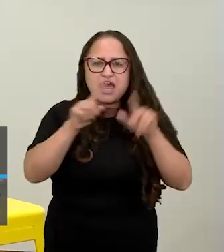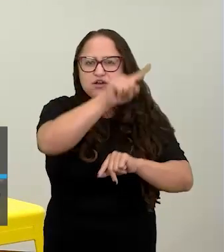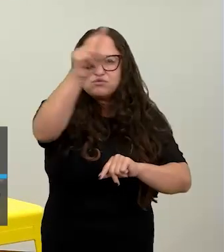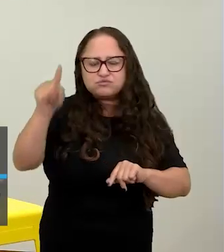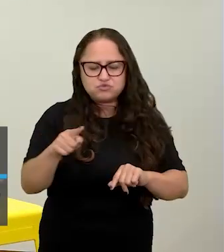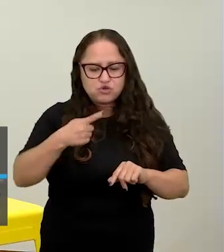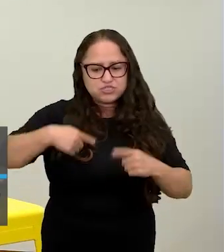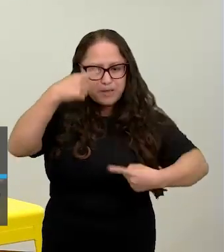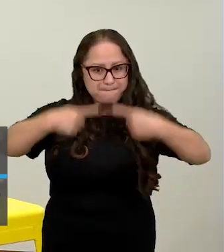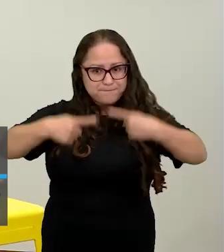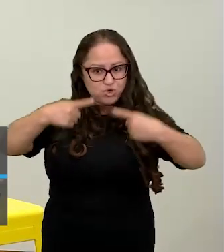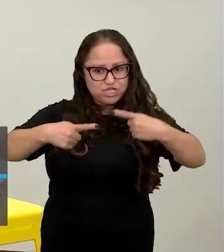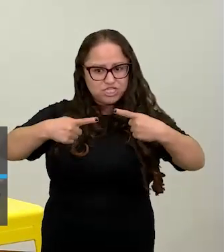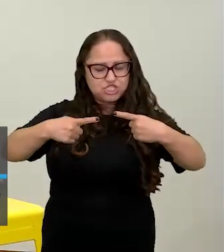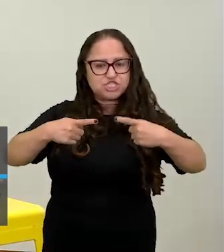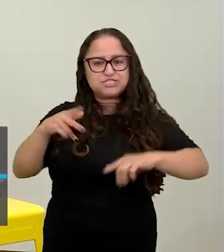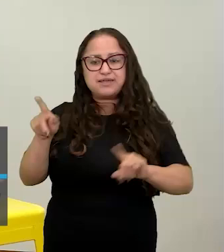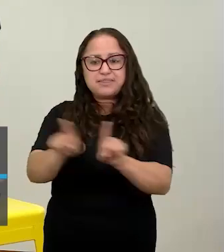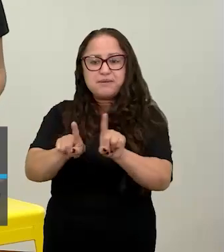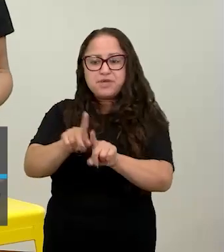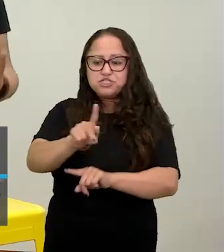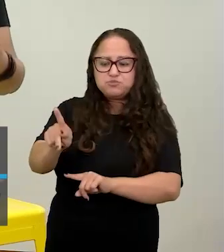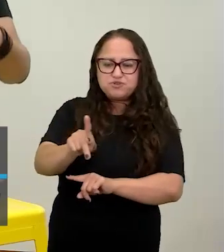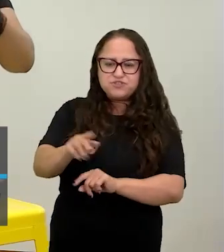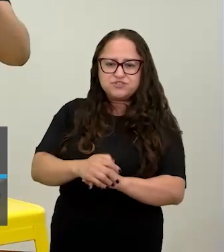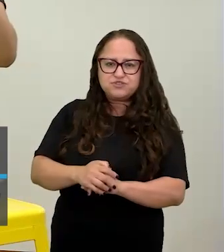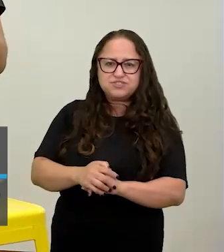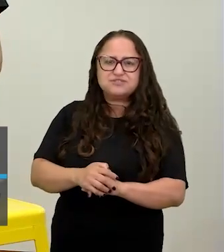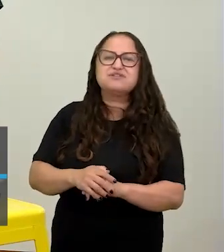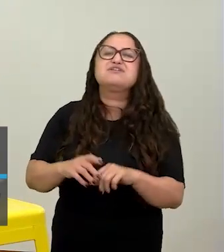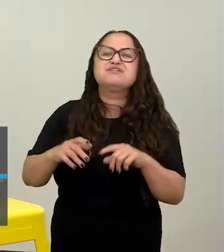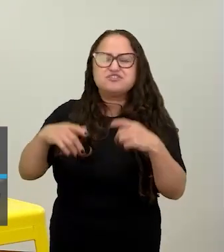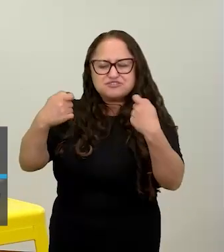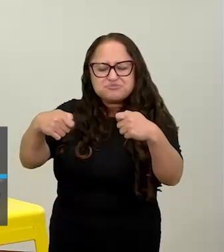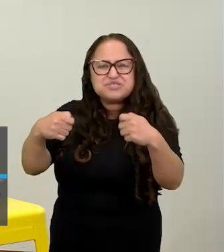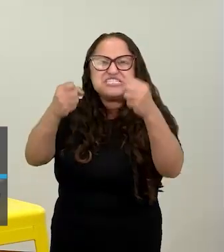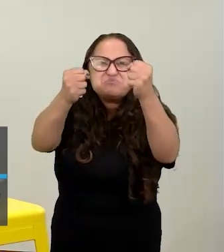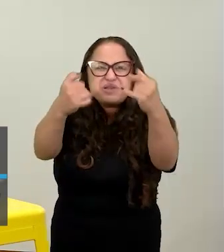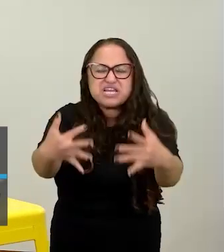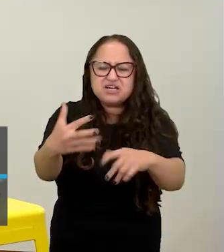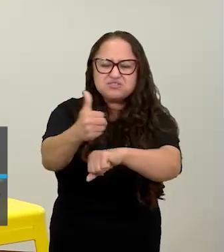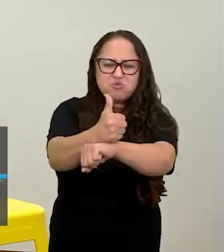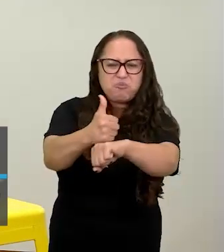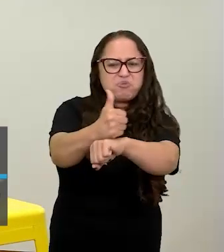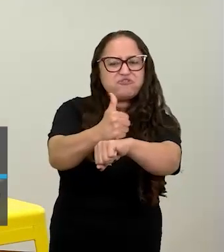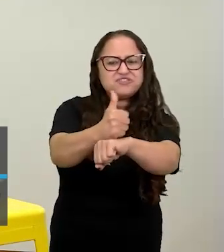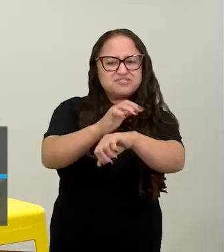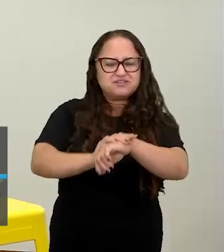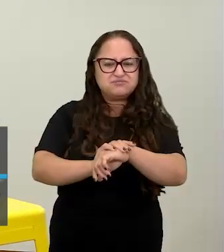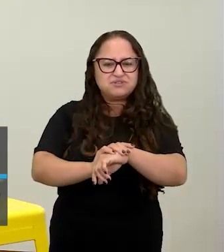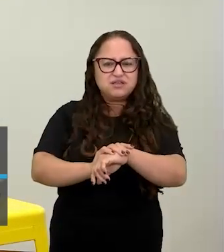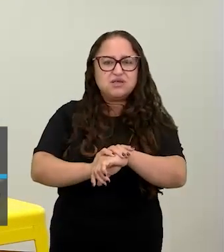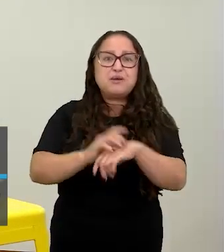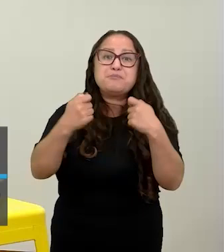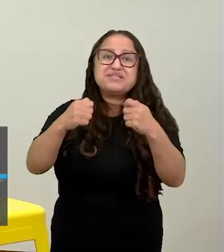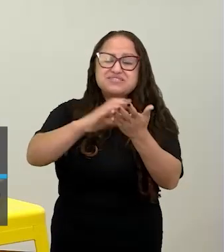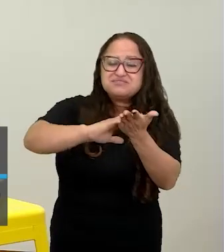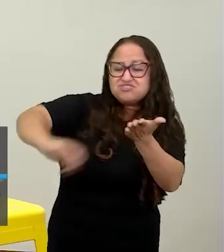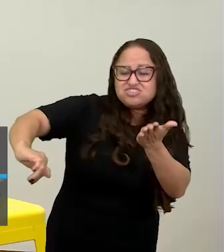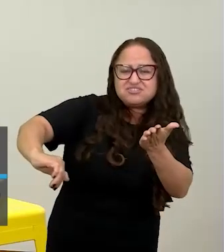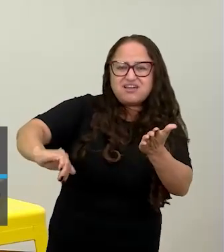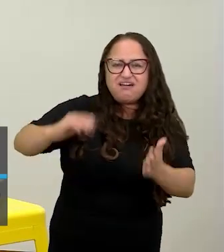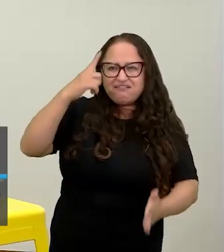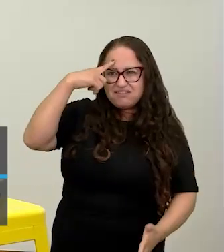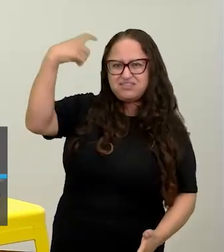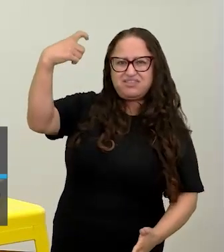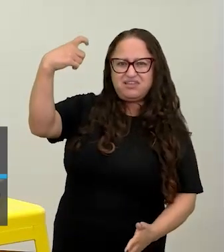a gente fala de políticos e professores, a gente está falando de profissão. E a gente precisa tirar essa ideia, porque eu posso ser uma pessoa muito legal, mas não